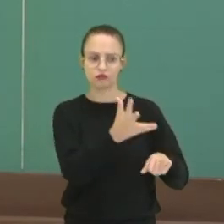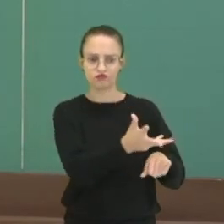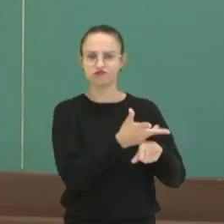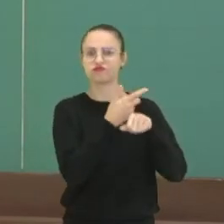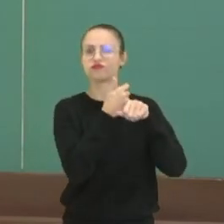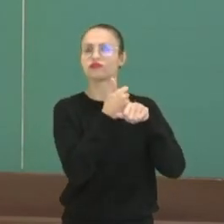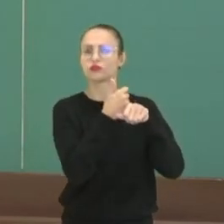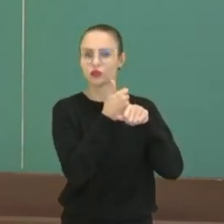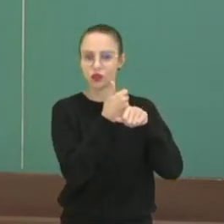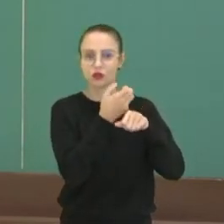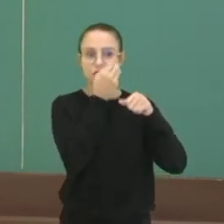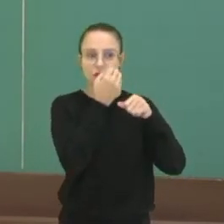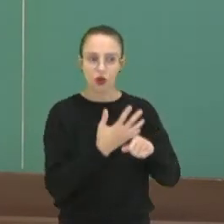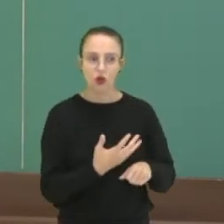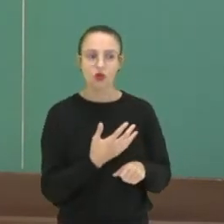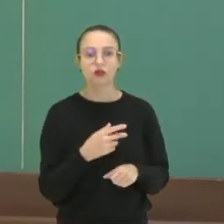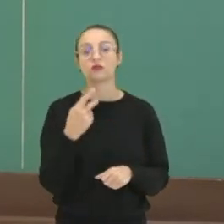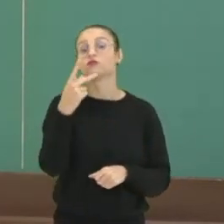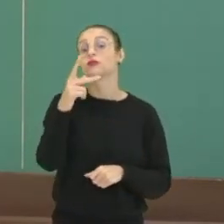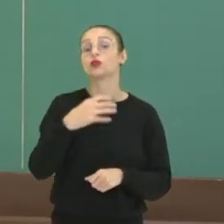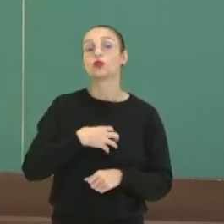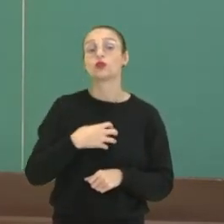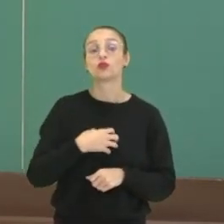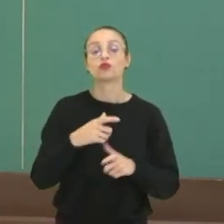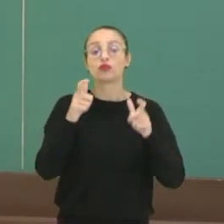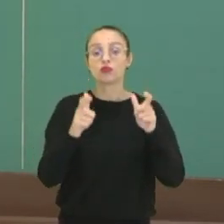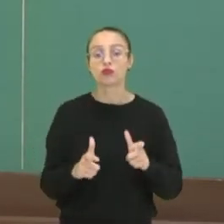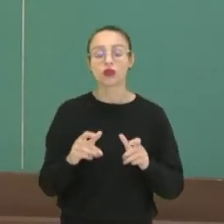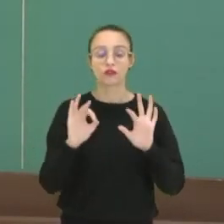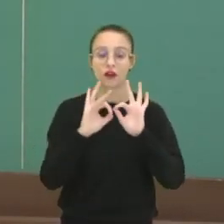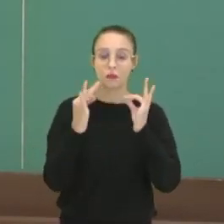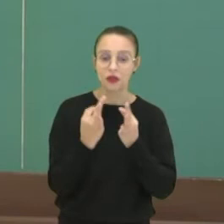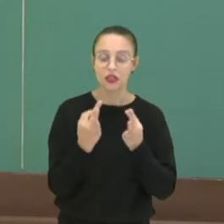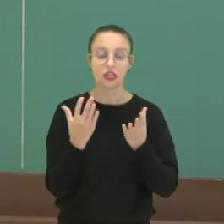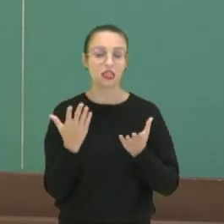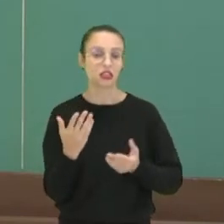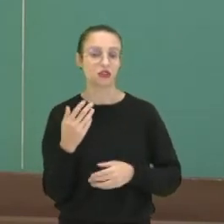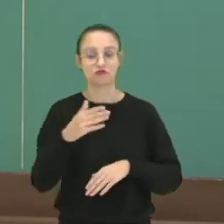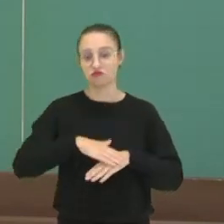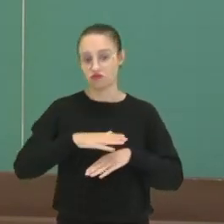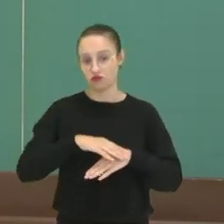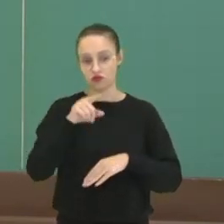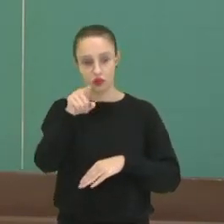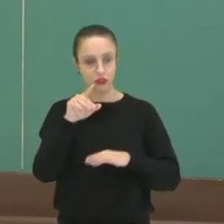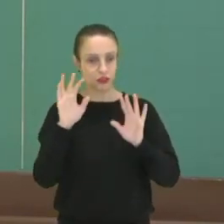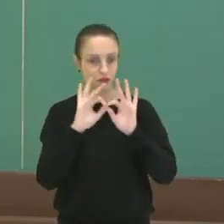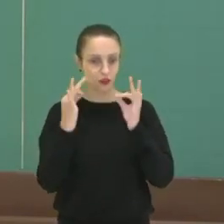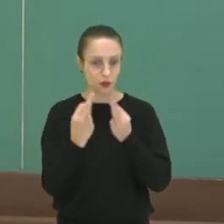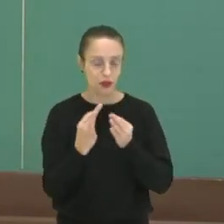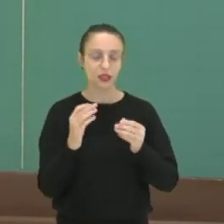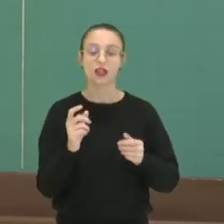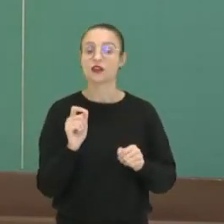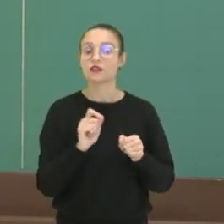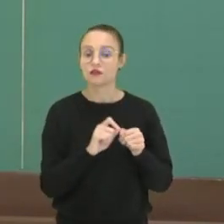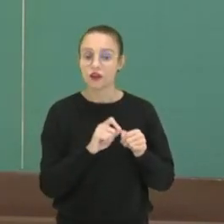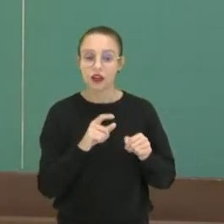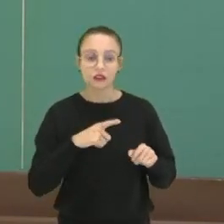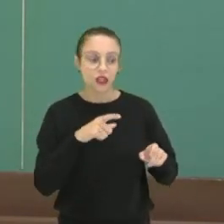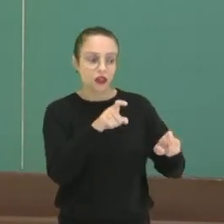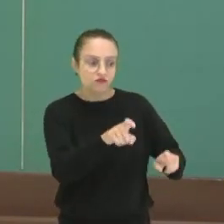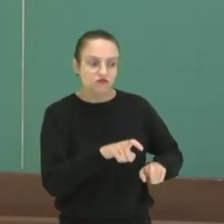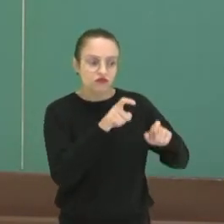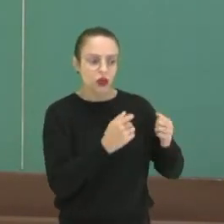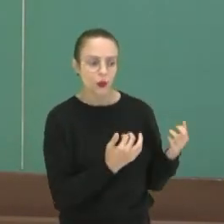colheita, de repente na tua realidade aí um familiar ou você mesmo com a tua família tem, né, áreas